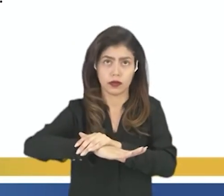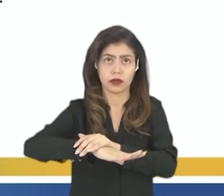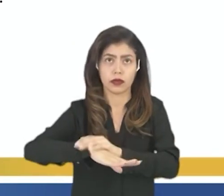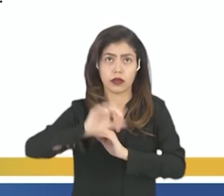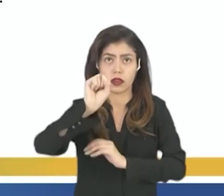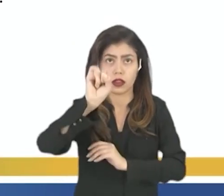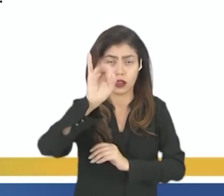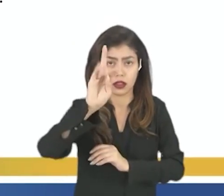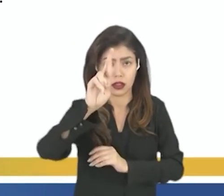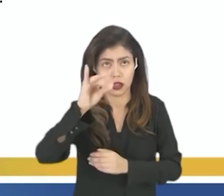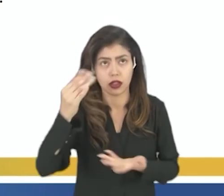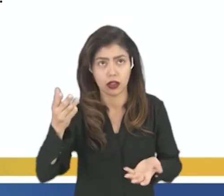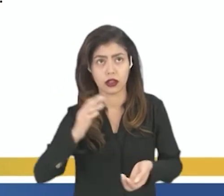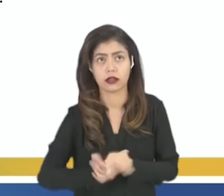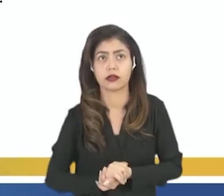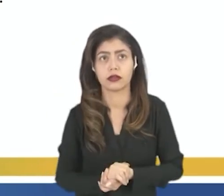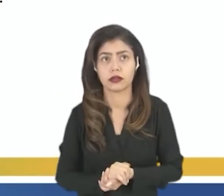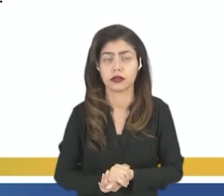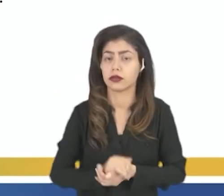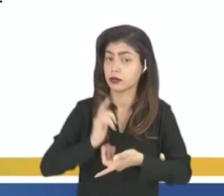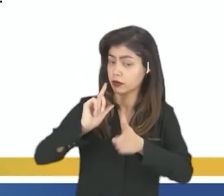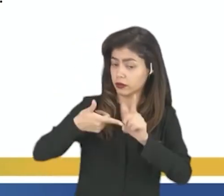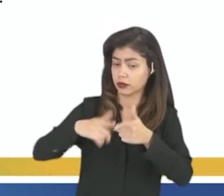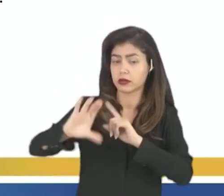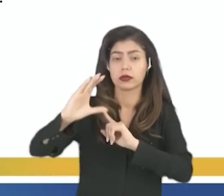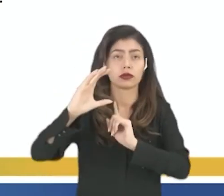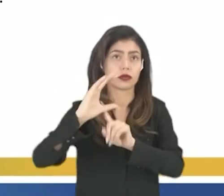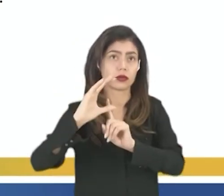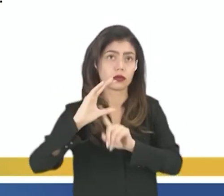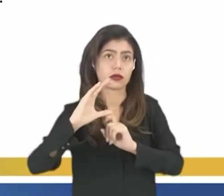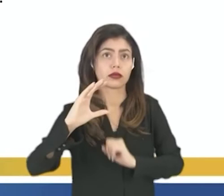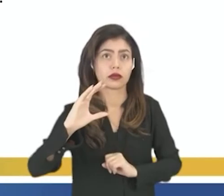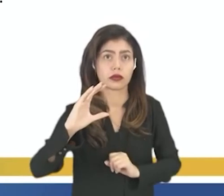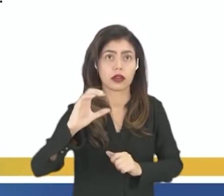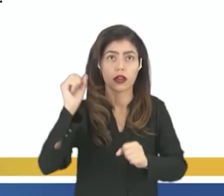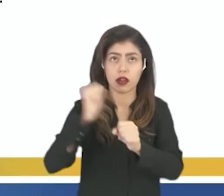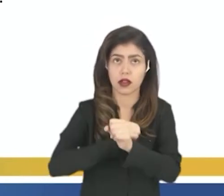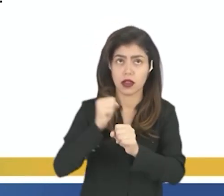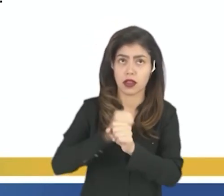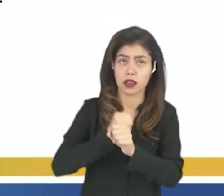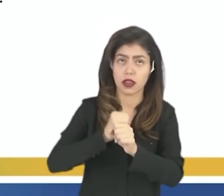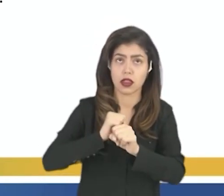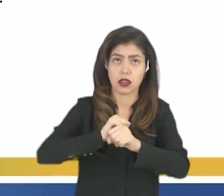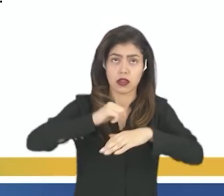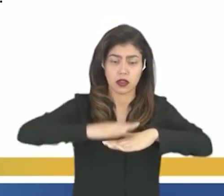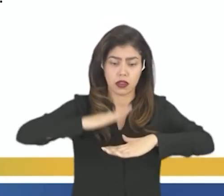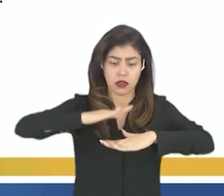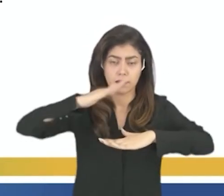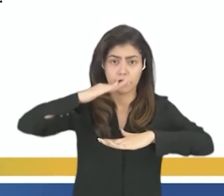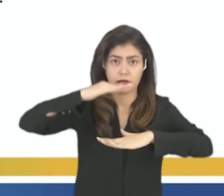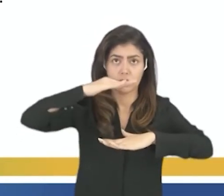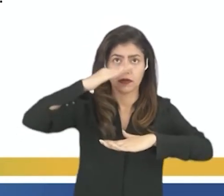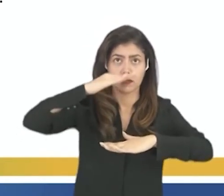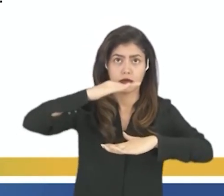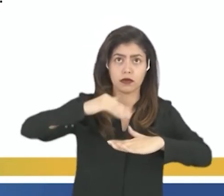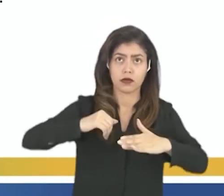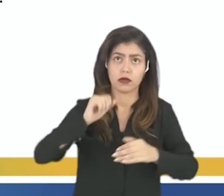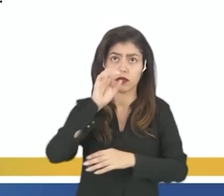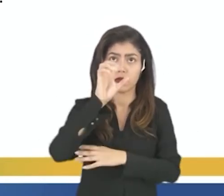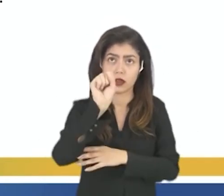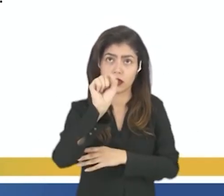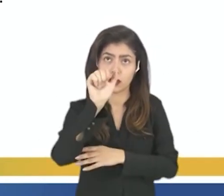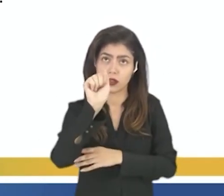na Sibéria Então as medidas que eles tomaram foi construir uma expressa a camada de concreto armado